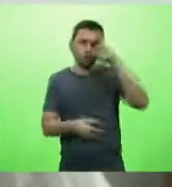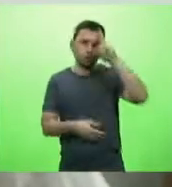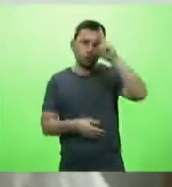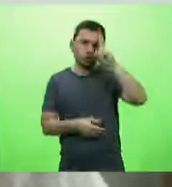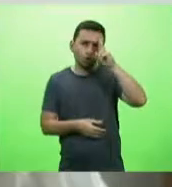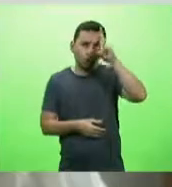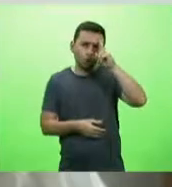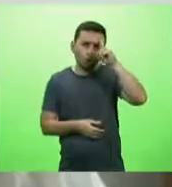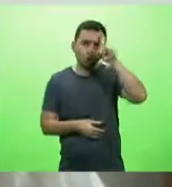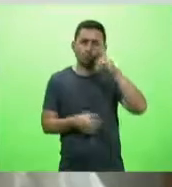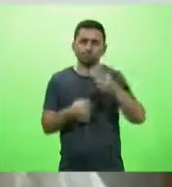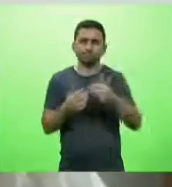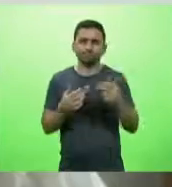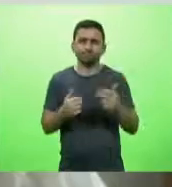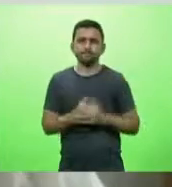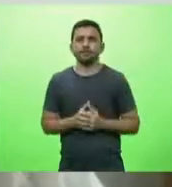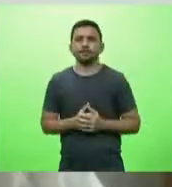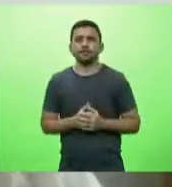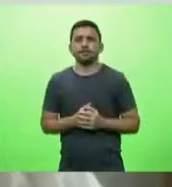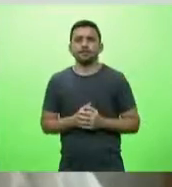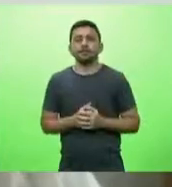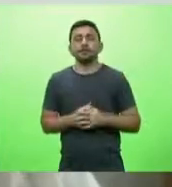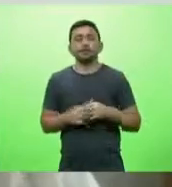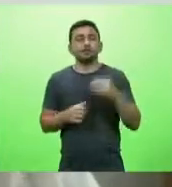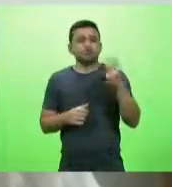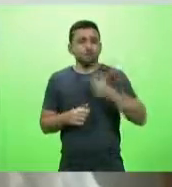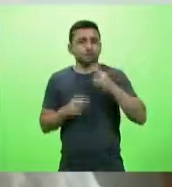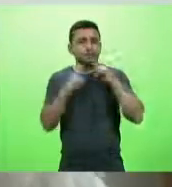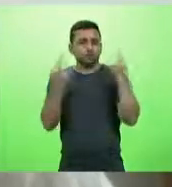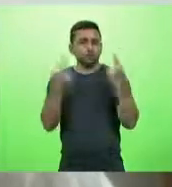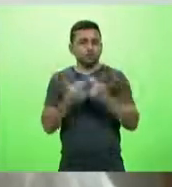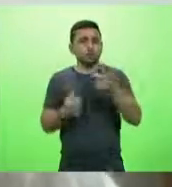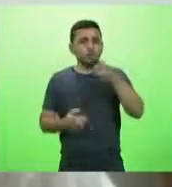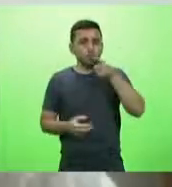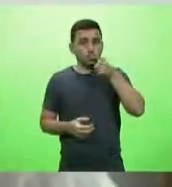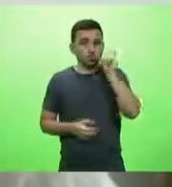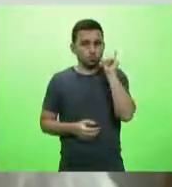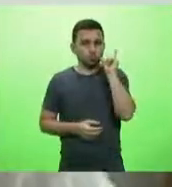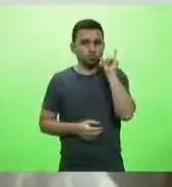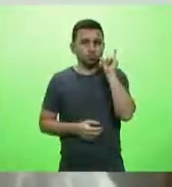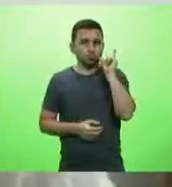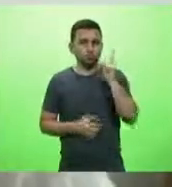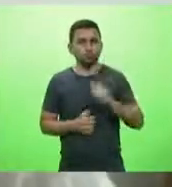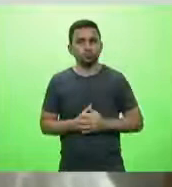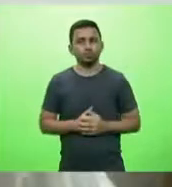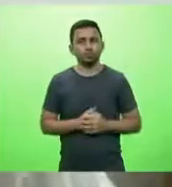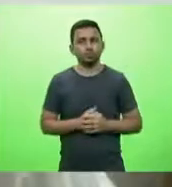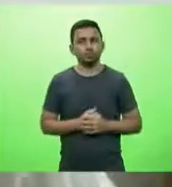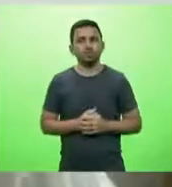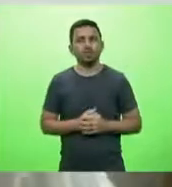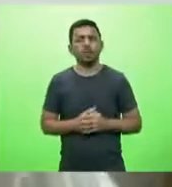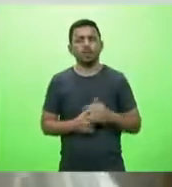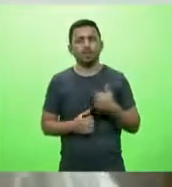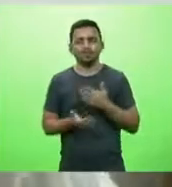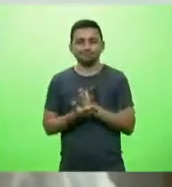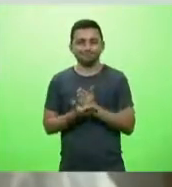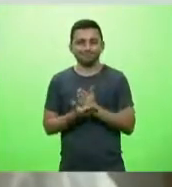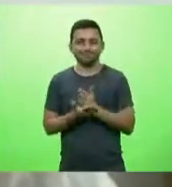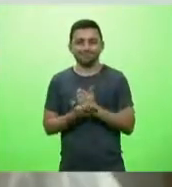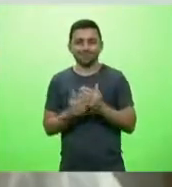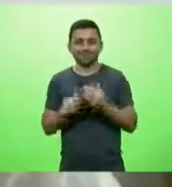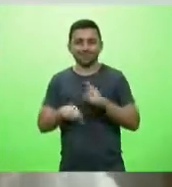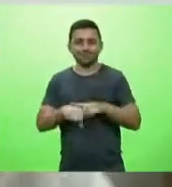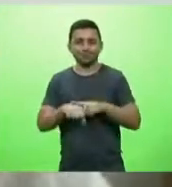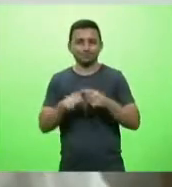conferências. Bom, a segunda audiência que realizamos no dia de ontem, dividindo meu tempo aqui entre as duas